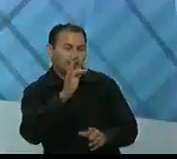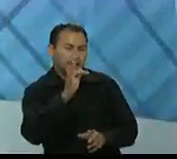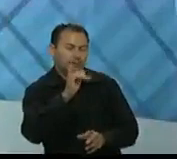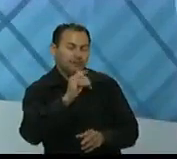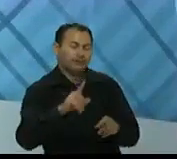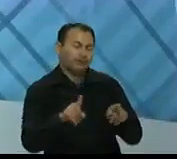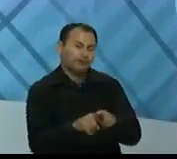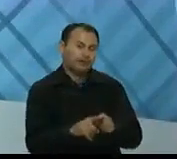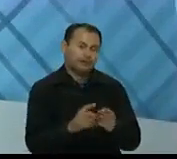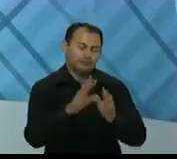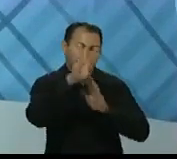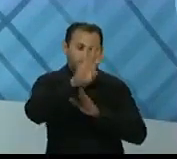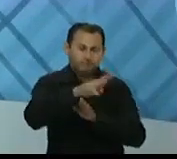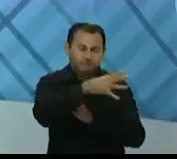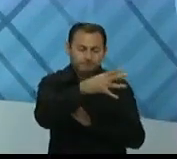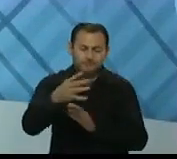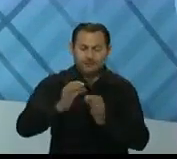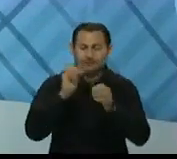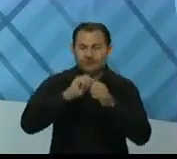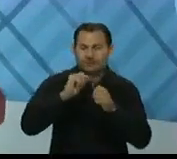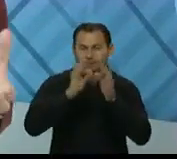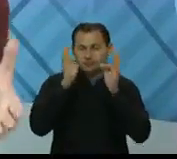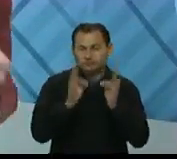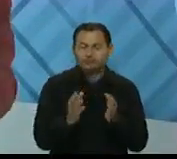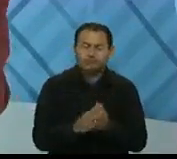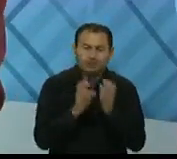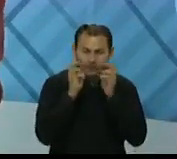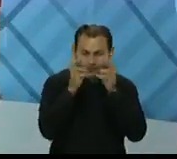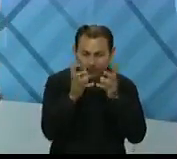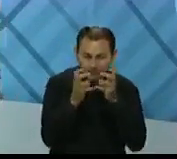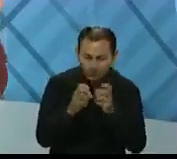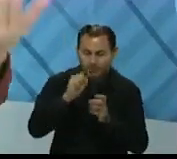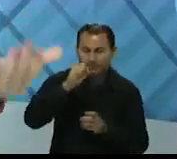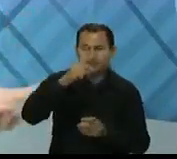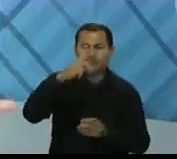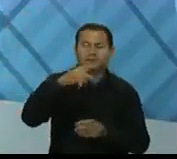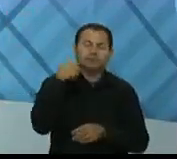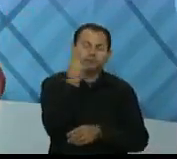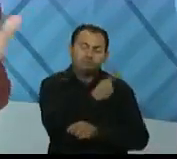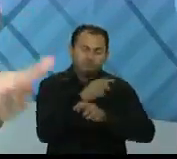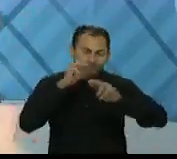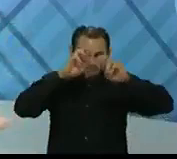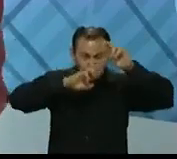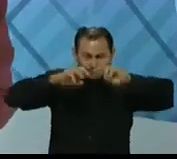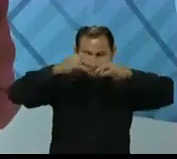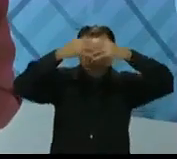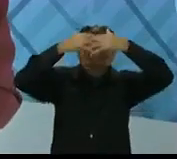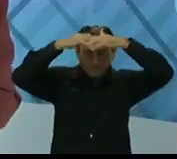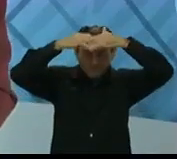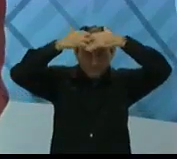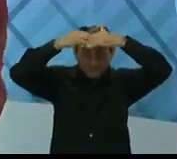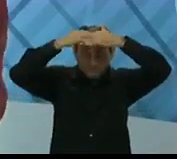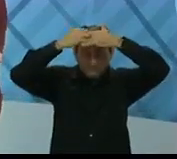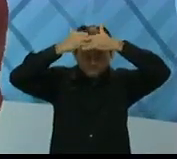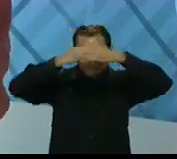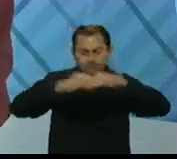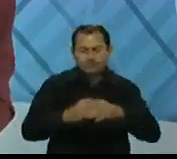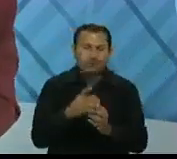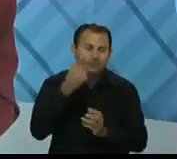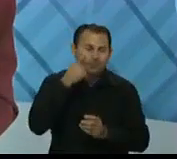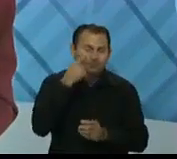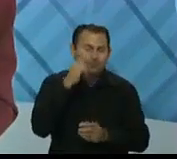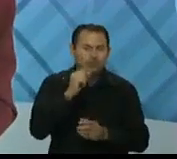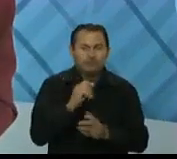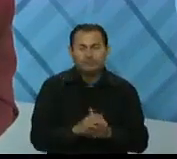meio da tabela elaborada. Então veja que essa situação nós analisamos, refletimos a respeito disso,